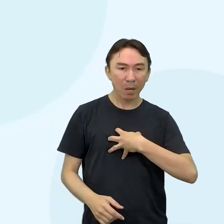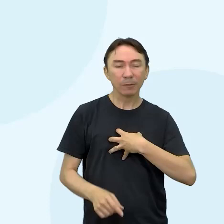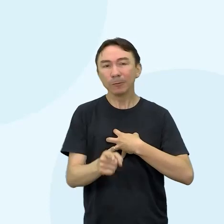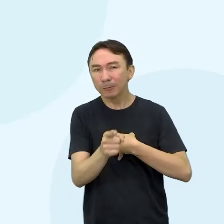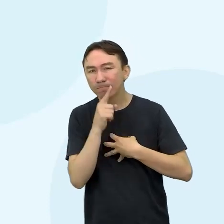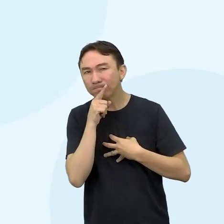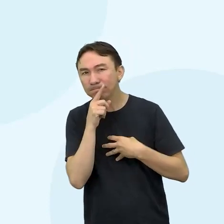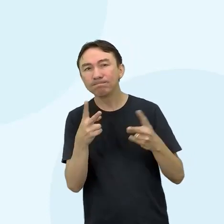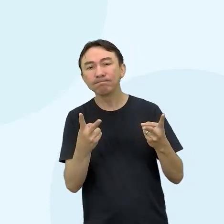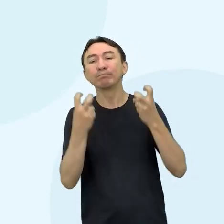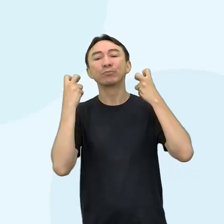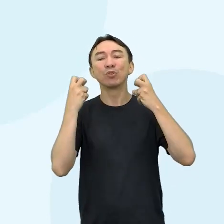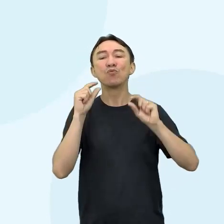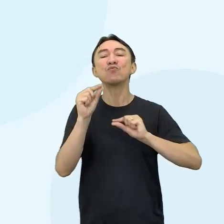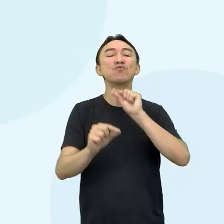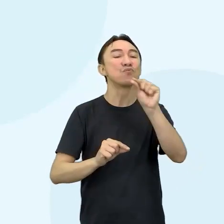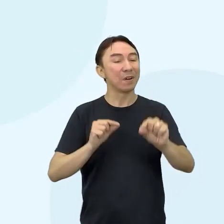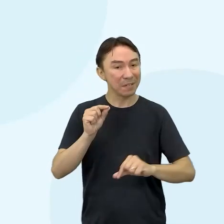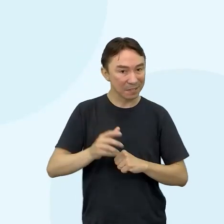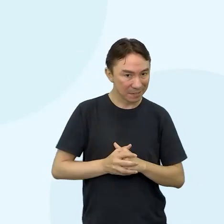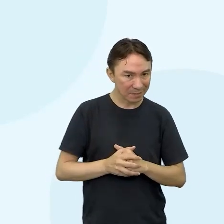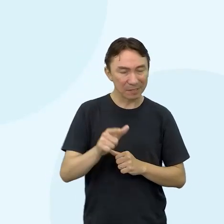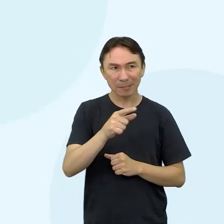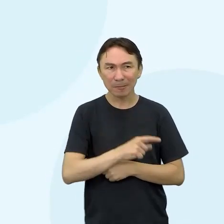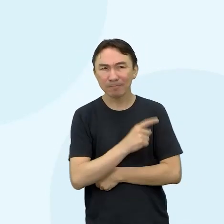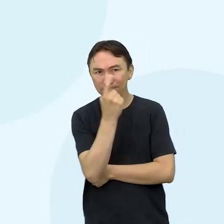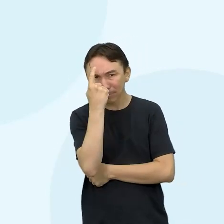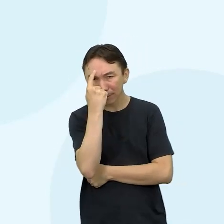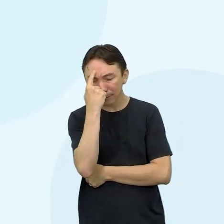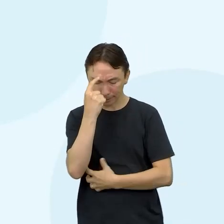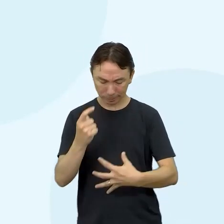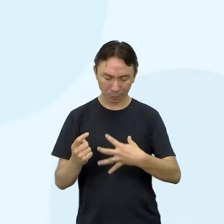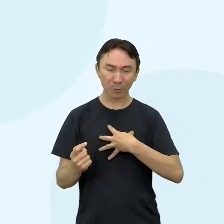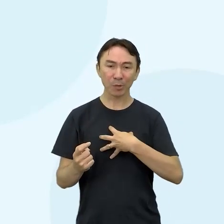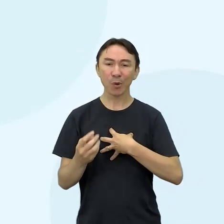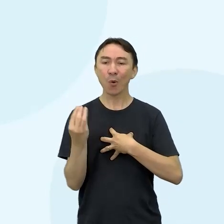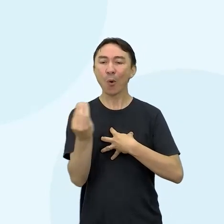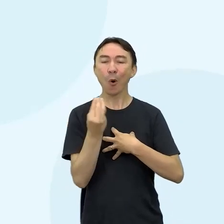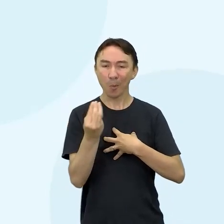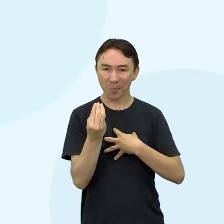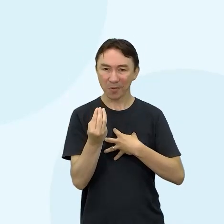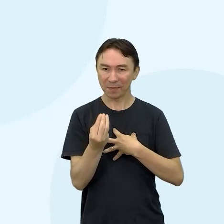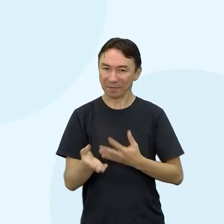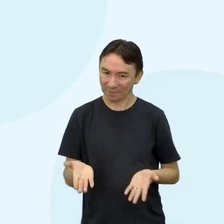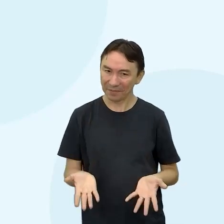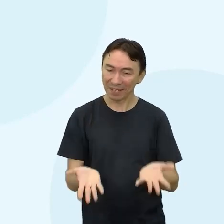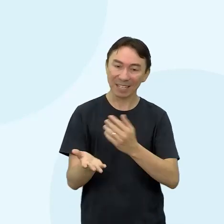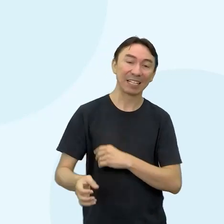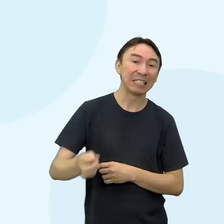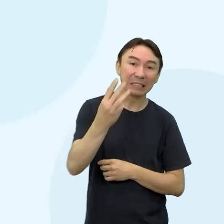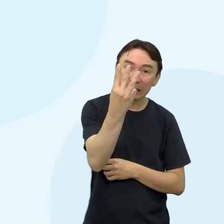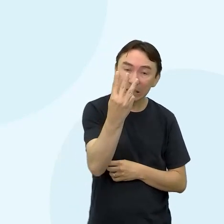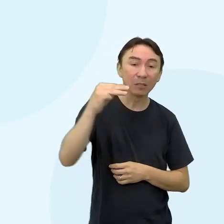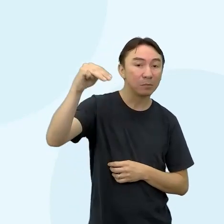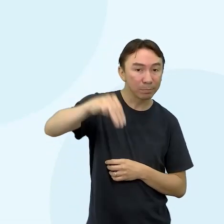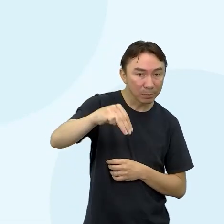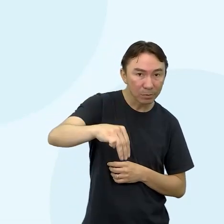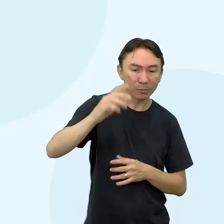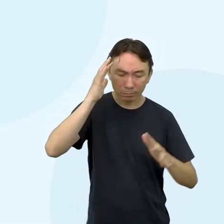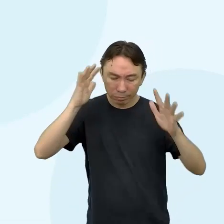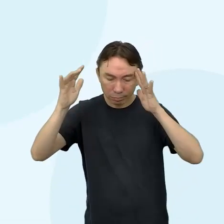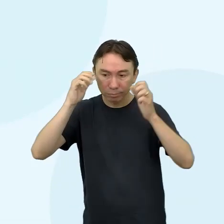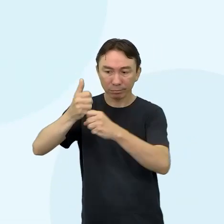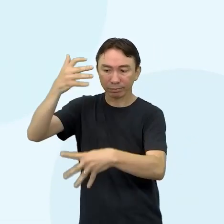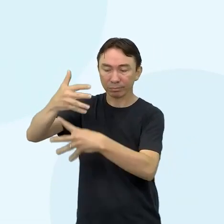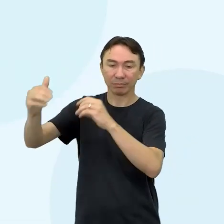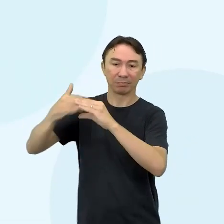análise dessa imagem traz para vocês? Eu vou dar aí 3 minutinhos para vocês pensarem e interagirem com a